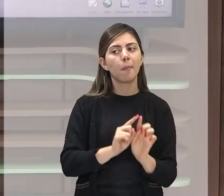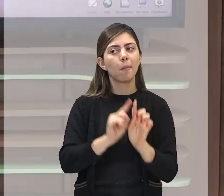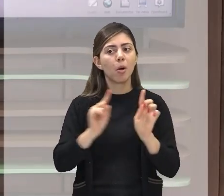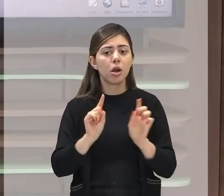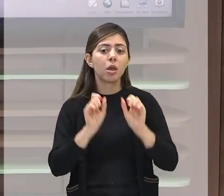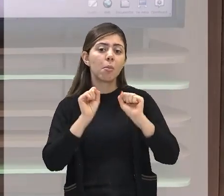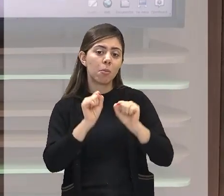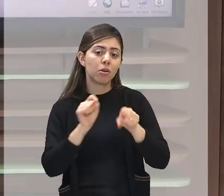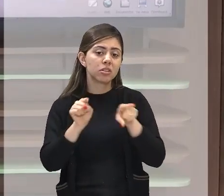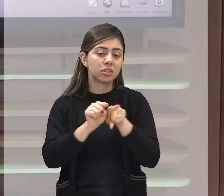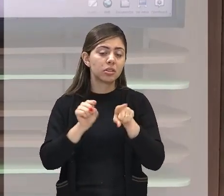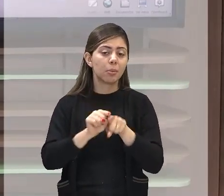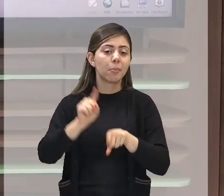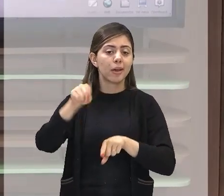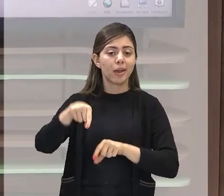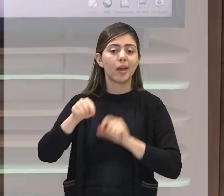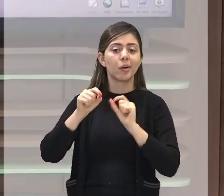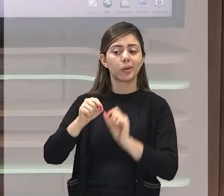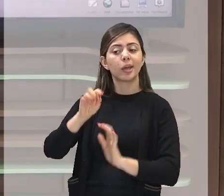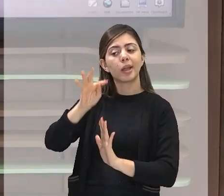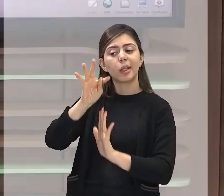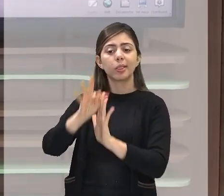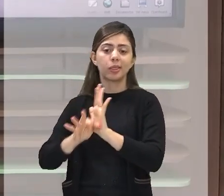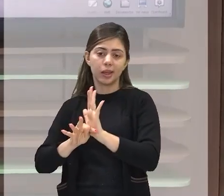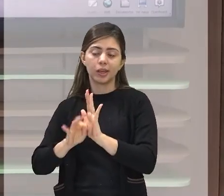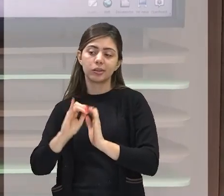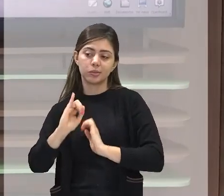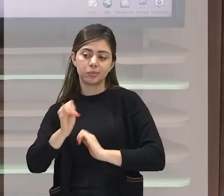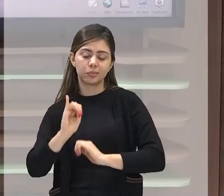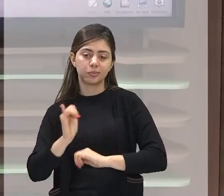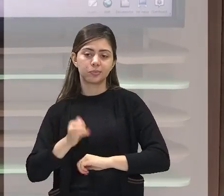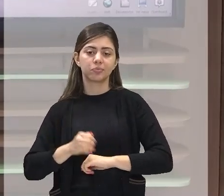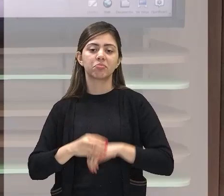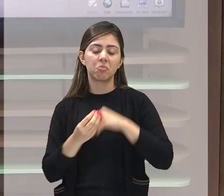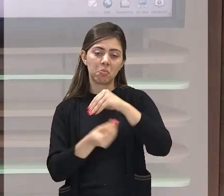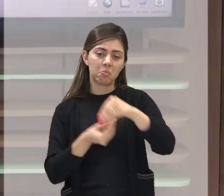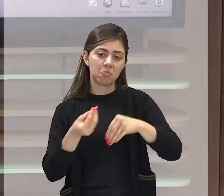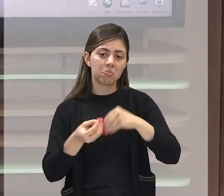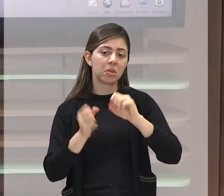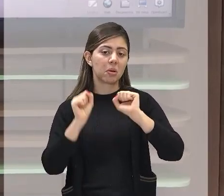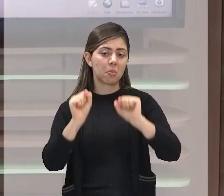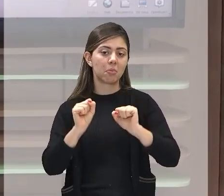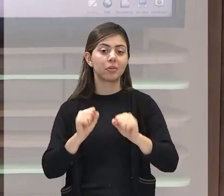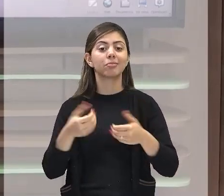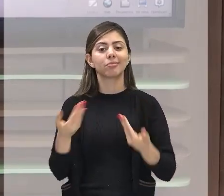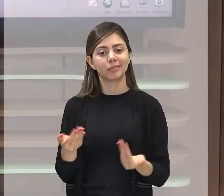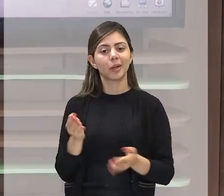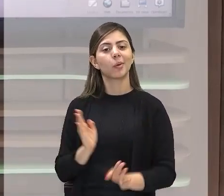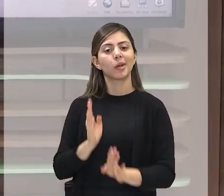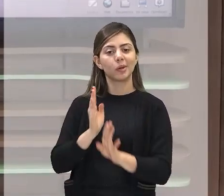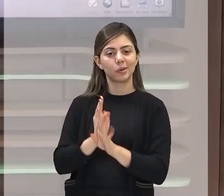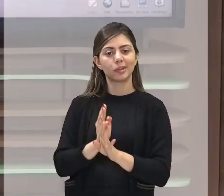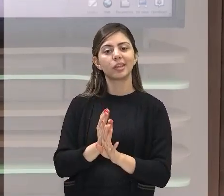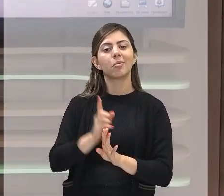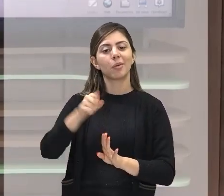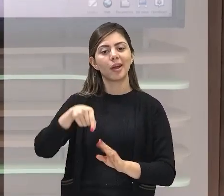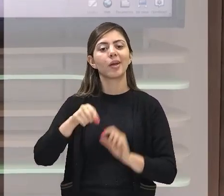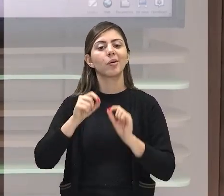também temos enxertos, temos sequências descritivas, e nós encontramos isso no gênero